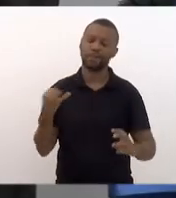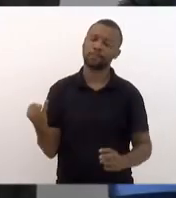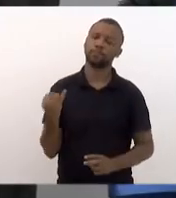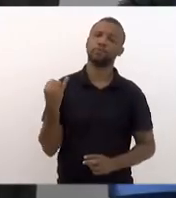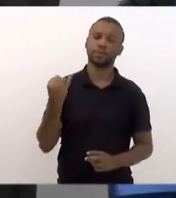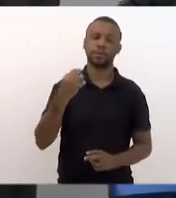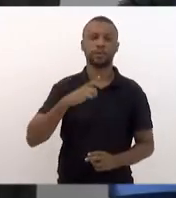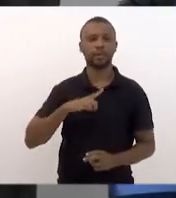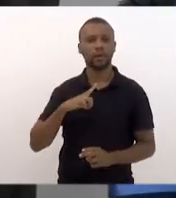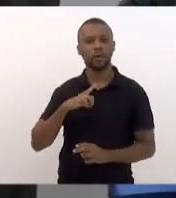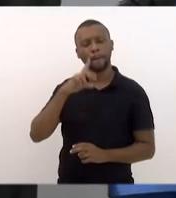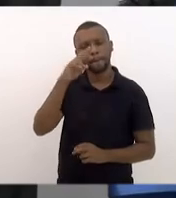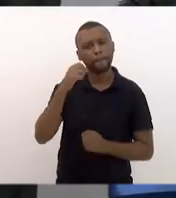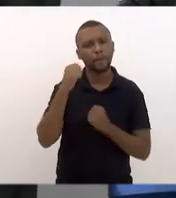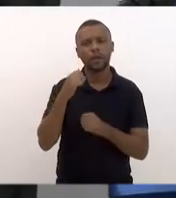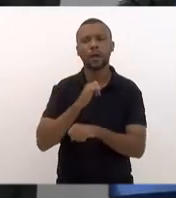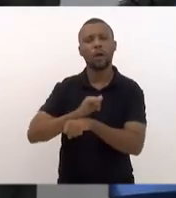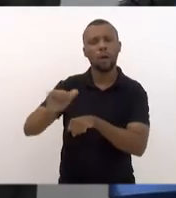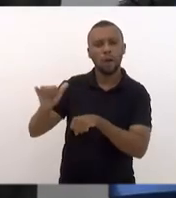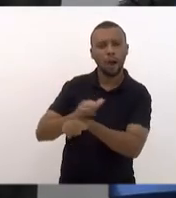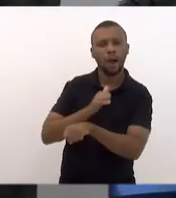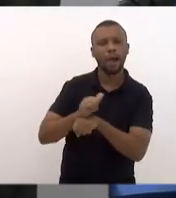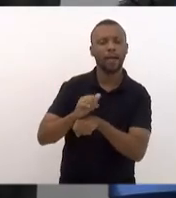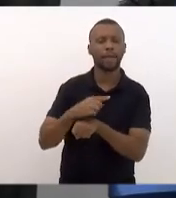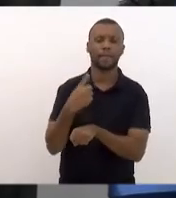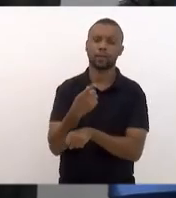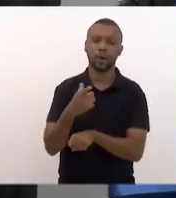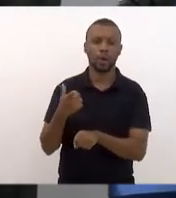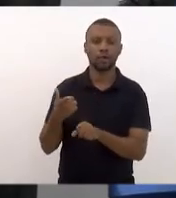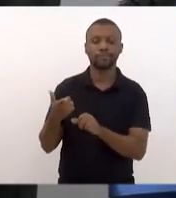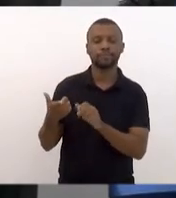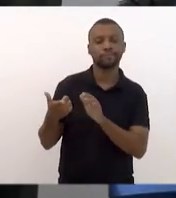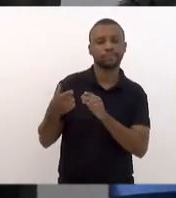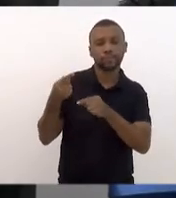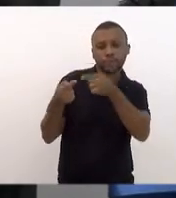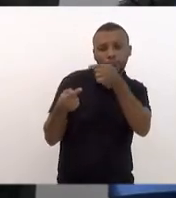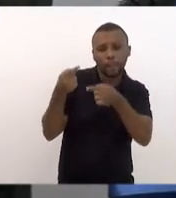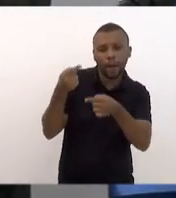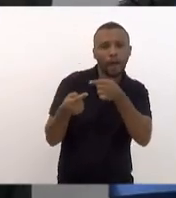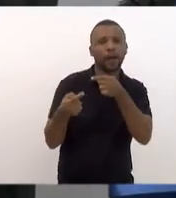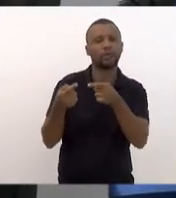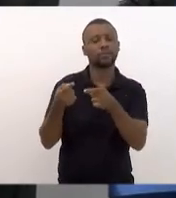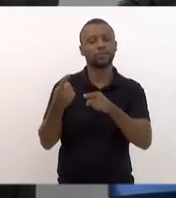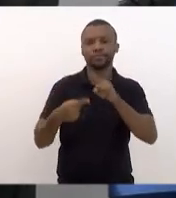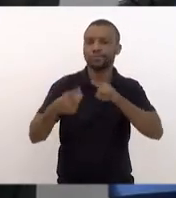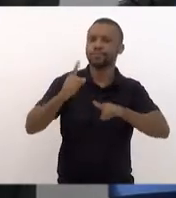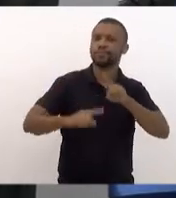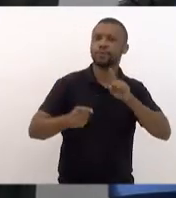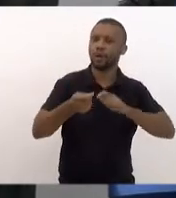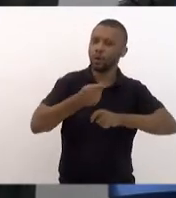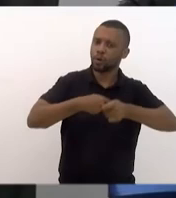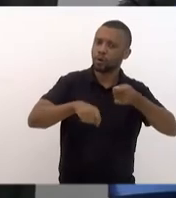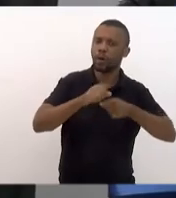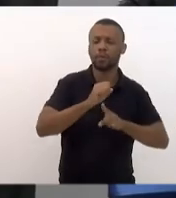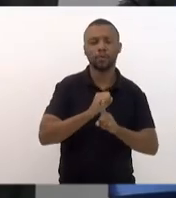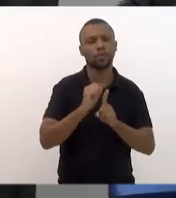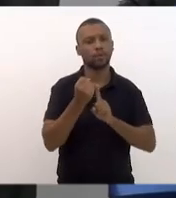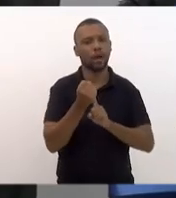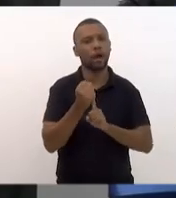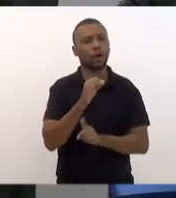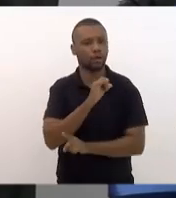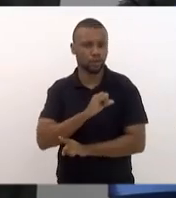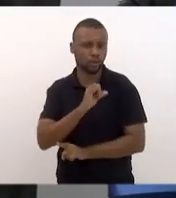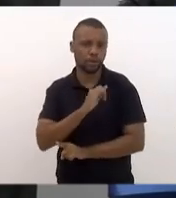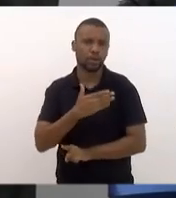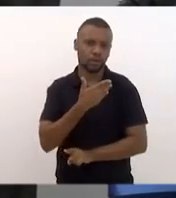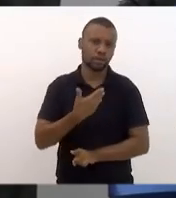tem um potencial estratégico para a agenda do desenvolvimento econômico e social, enfim, do Estado do Rio de Janeiro. Ao